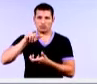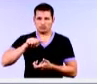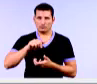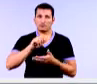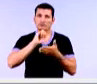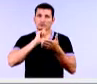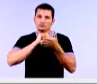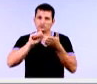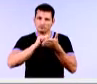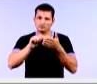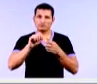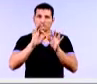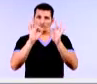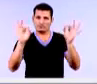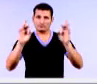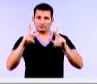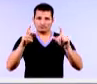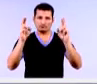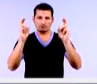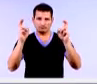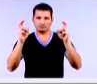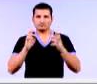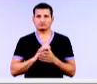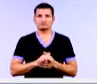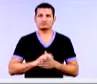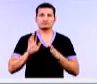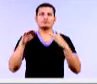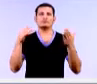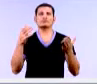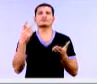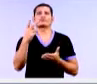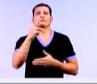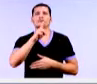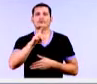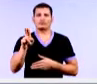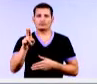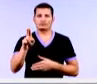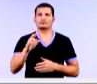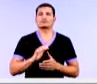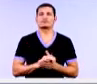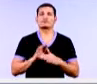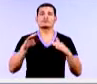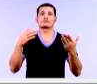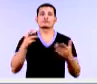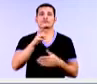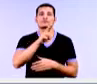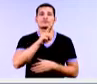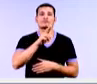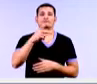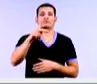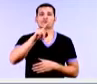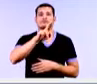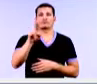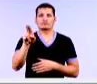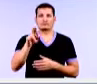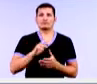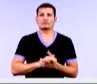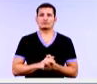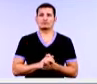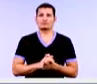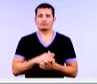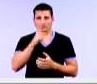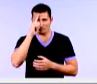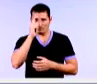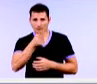seguinte: qual o seu nome? Beleza? E eu vou mandar ela